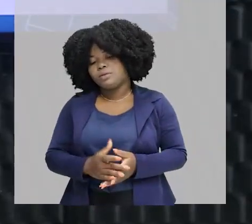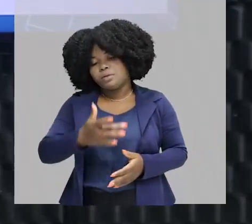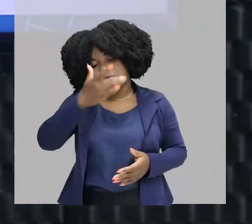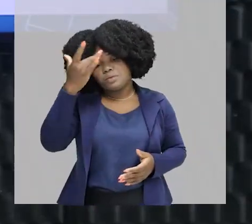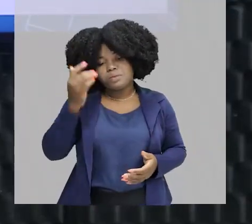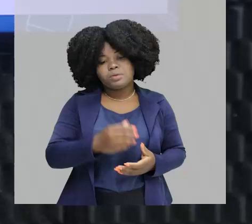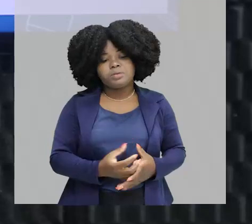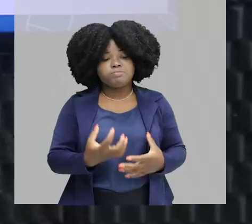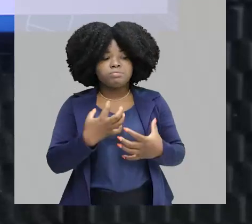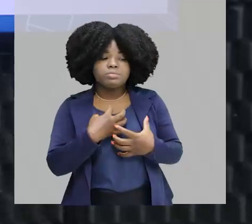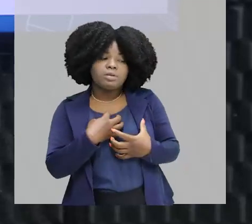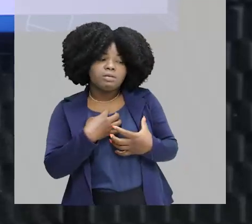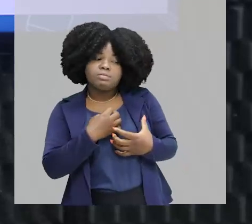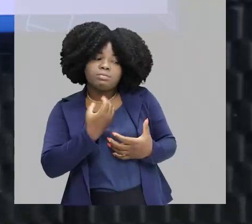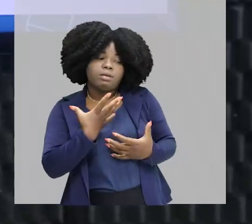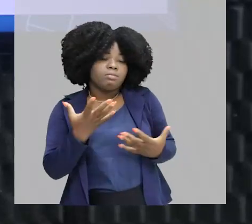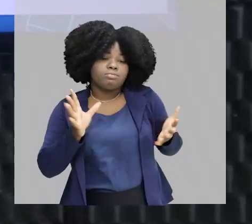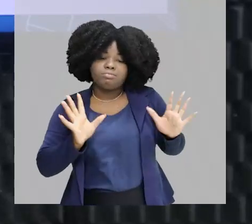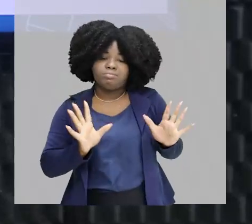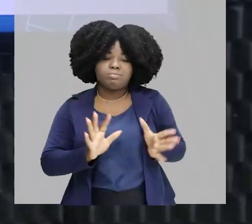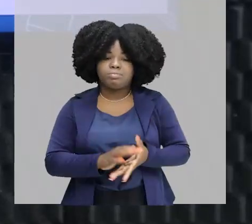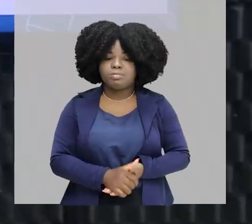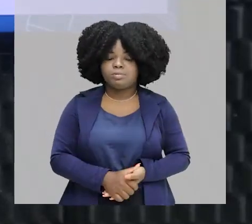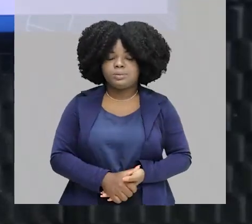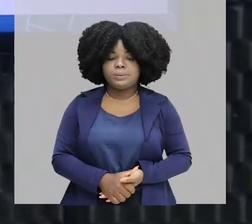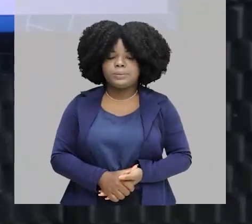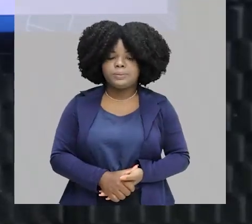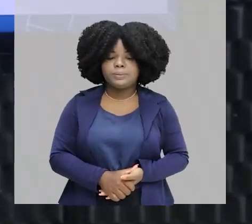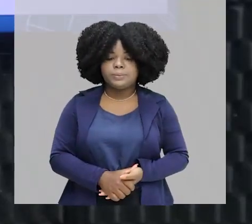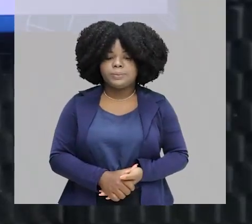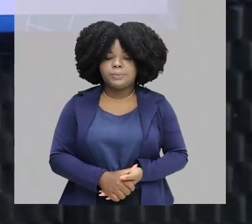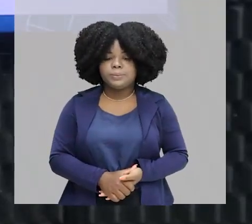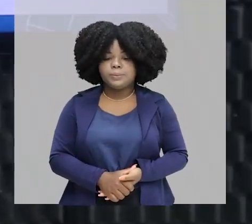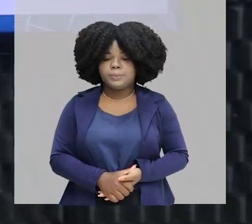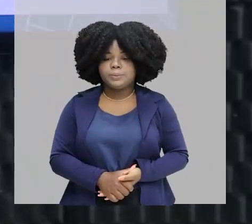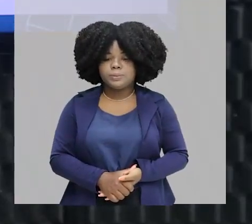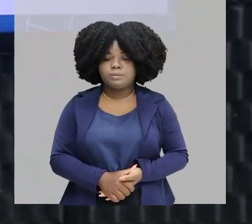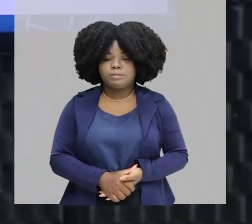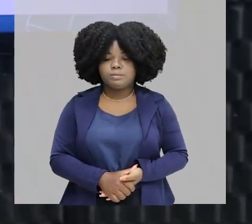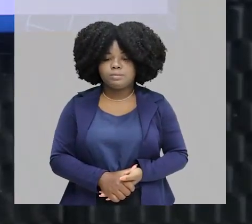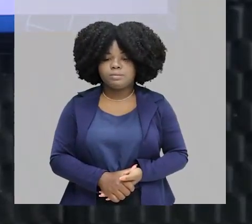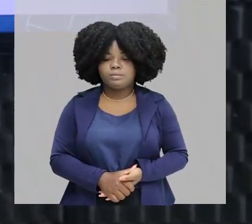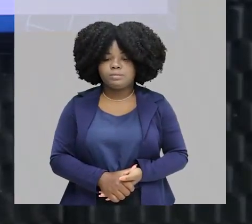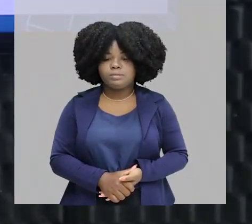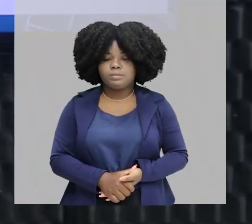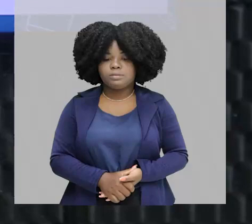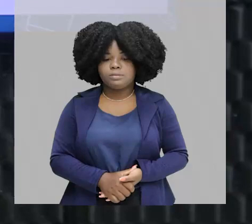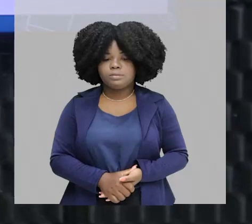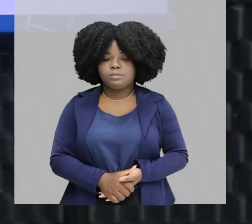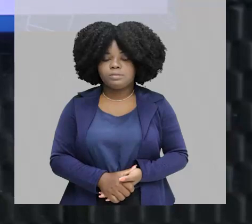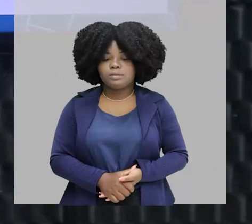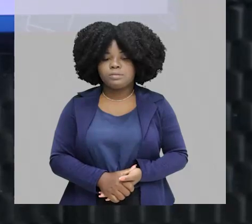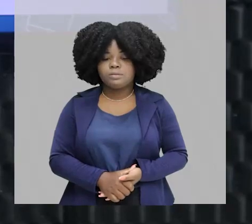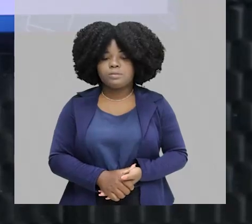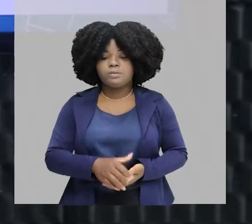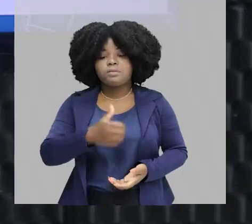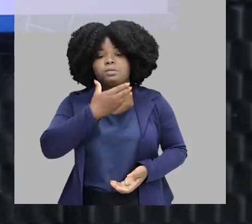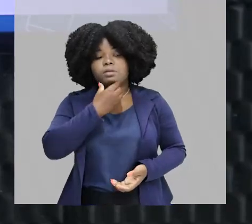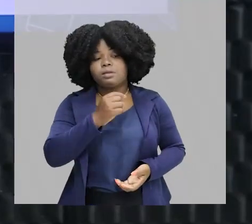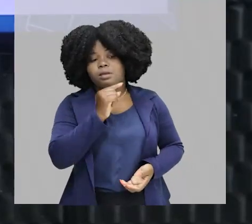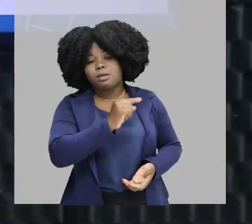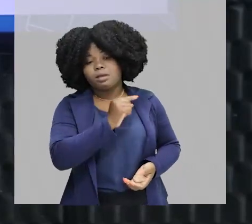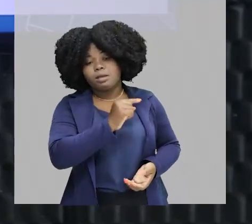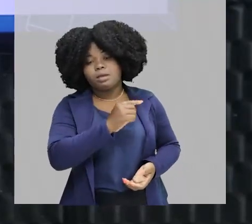pessoa não tem se sentido bem. He has been playing football for a long time. Ele está jogando, ou ele tem